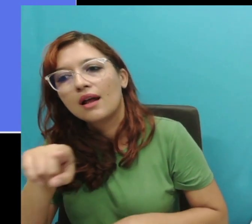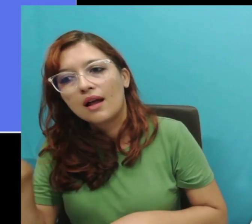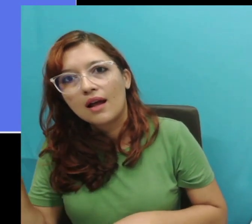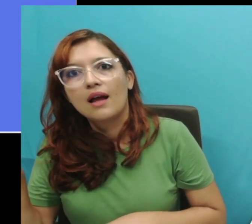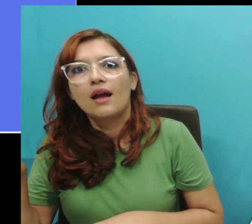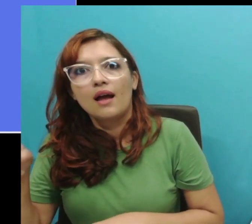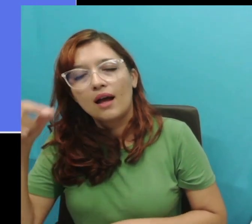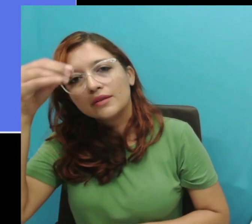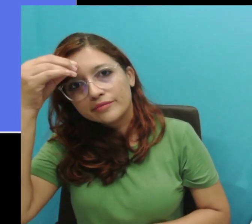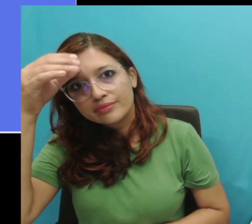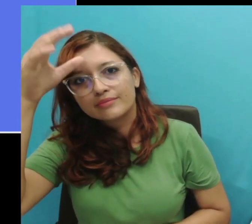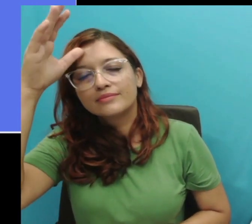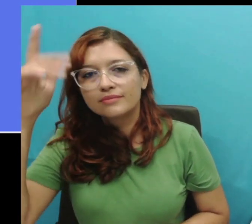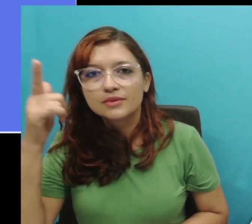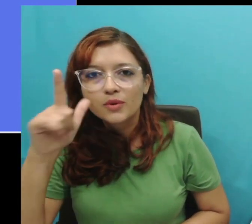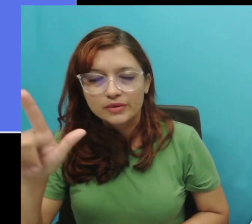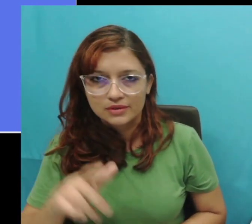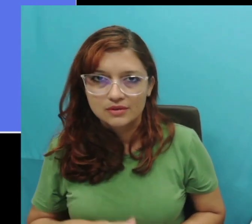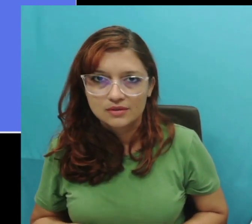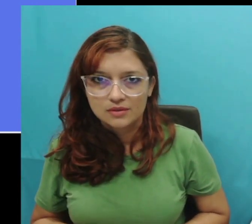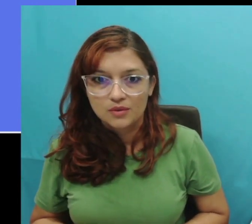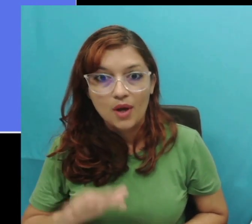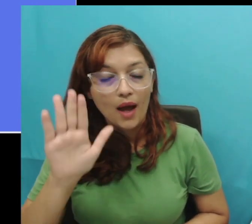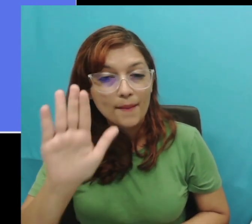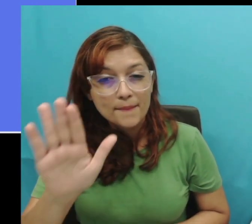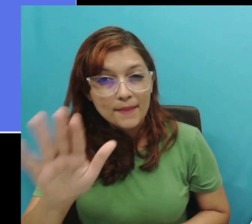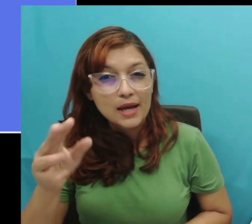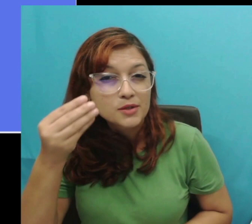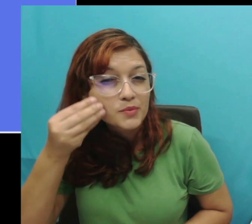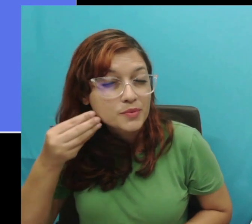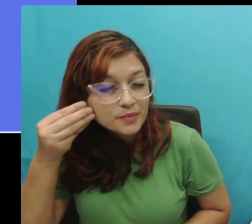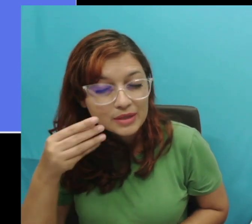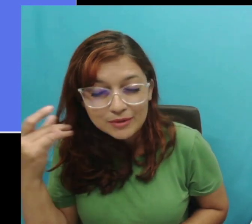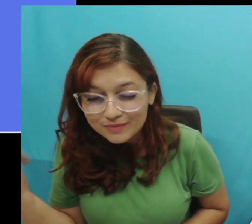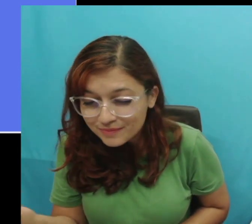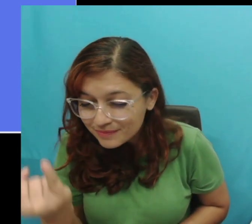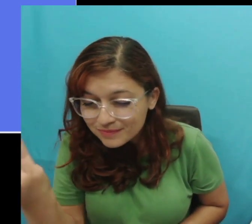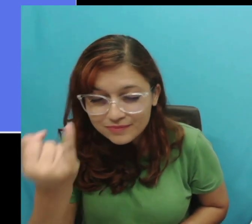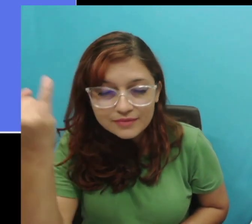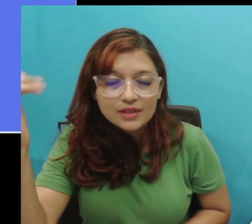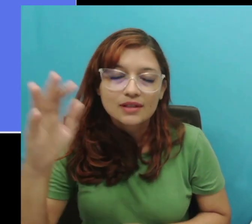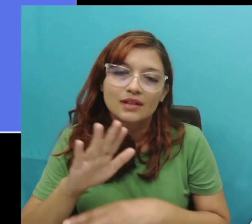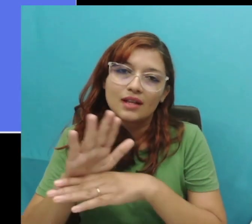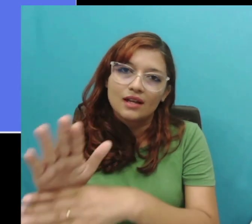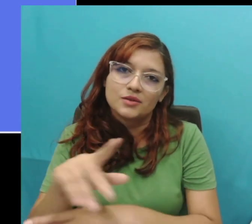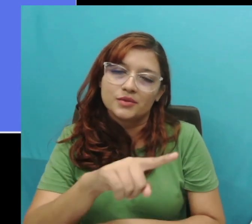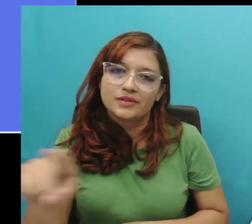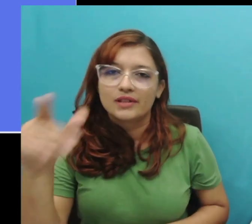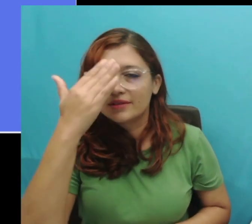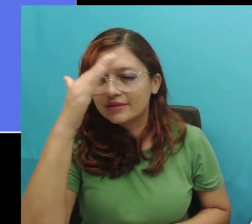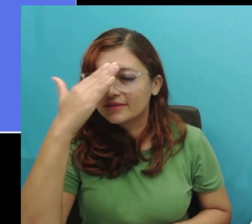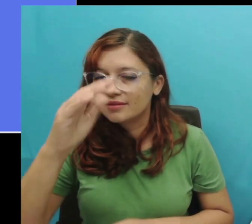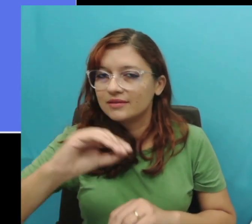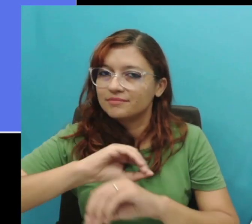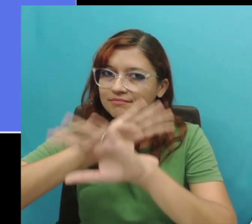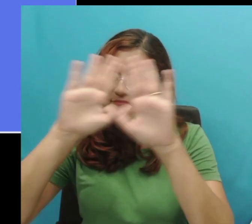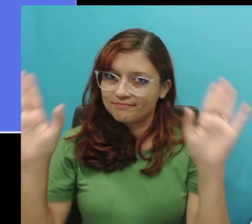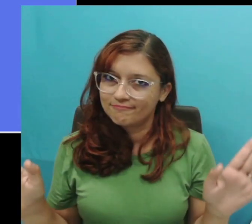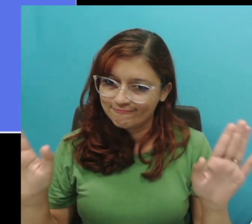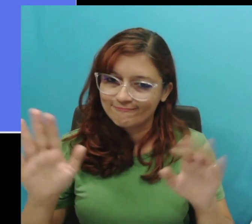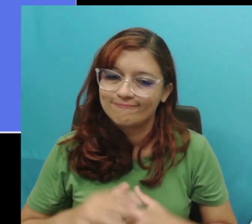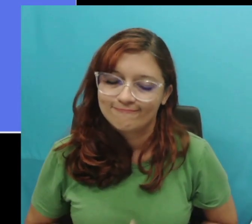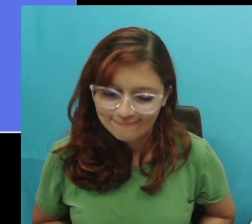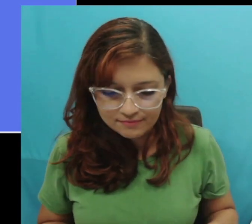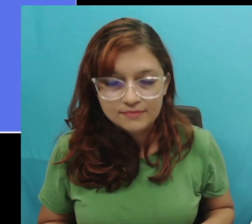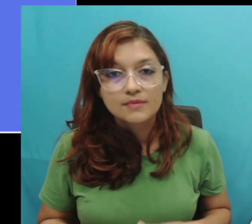esse conhecimento aumentou. Mas os experimentos tiveram uma interferência significativa